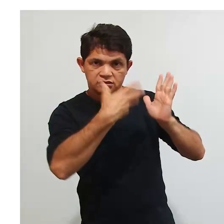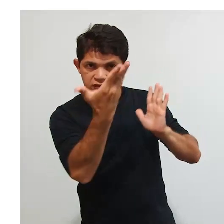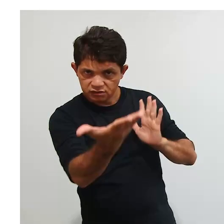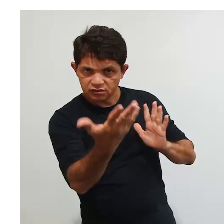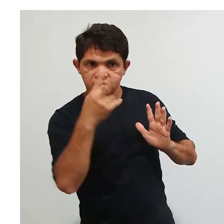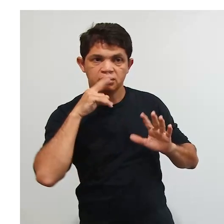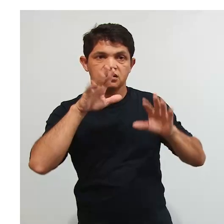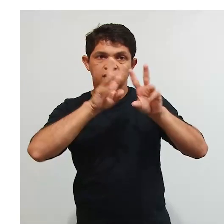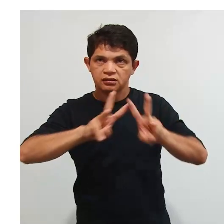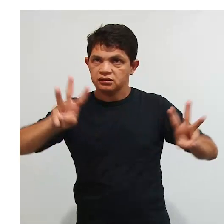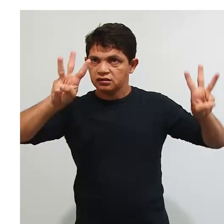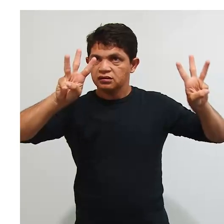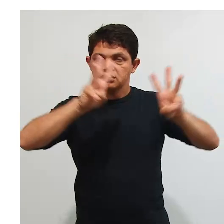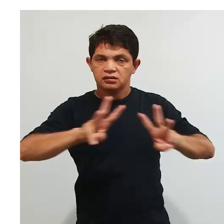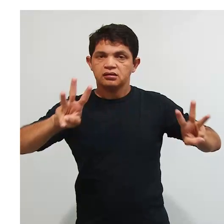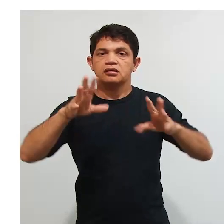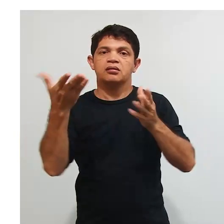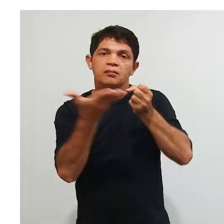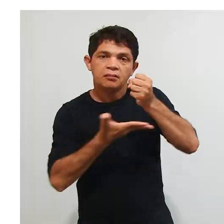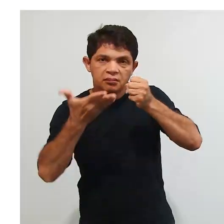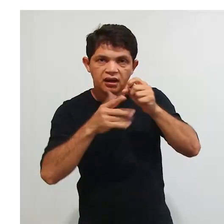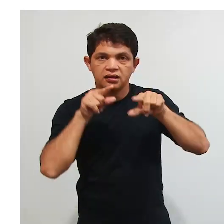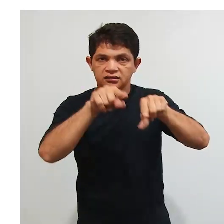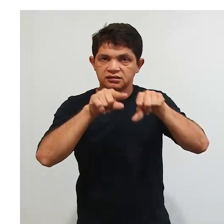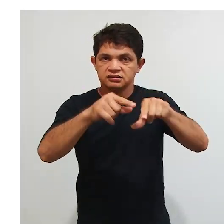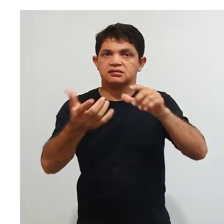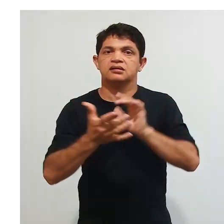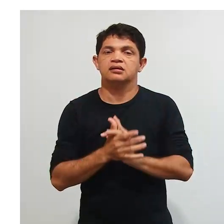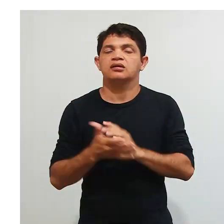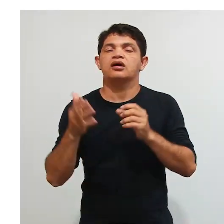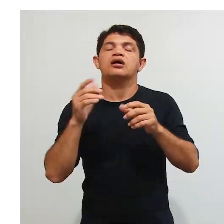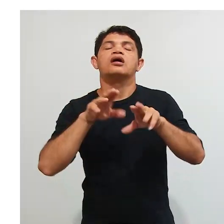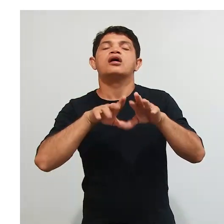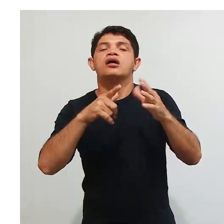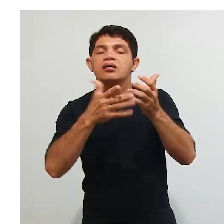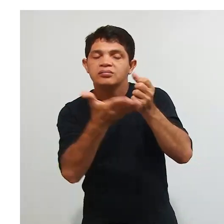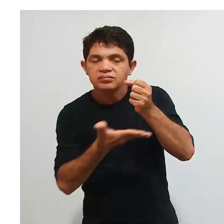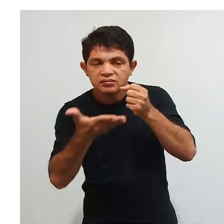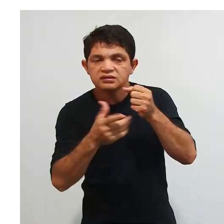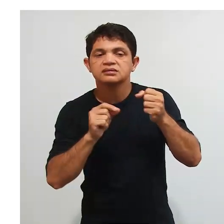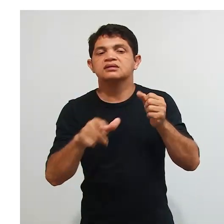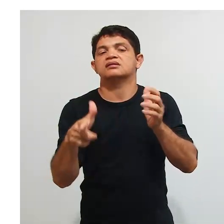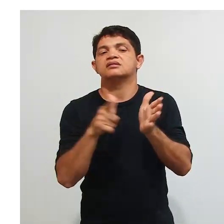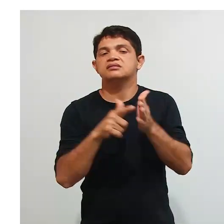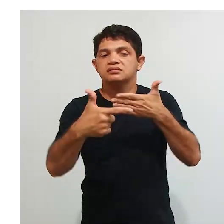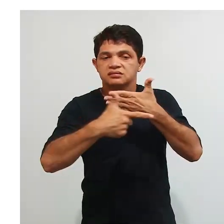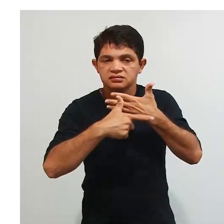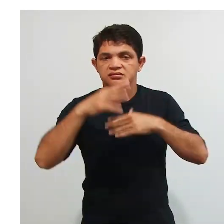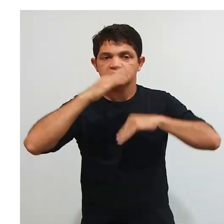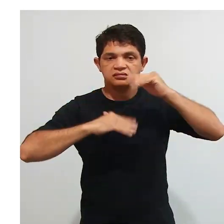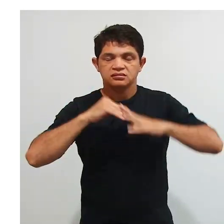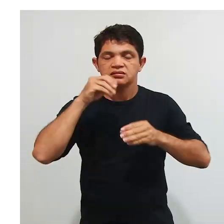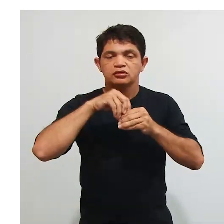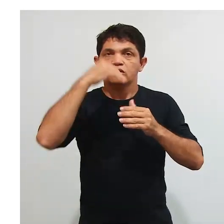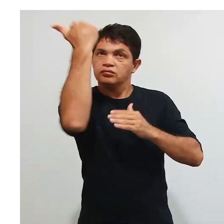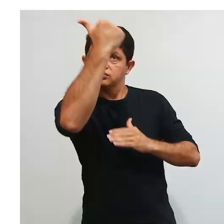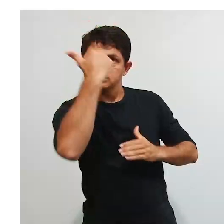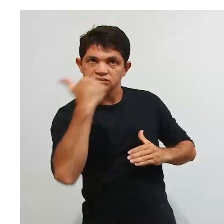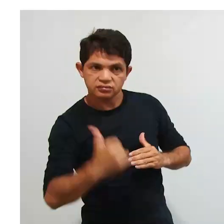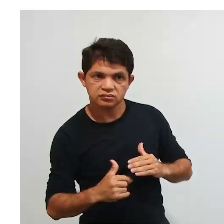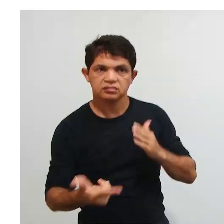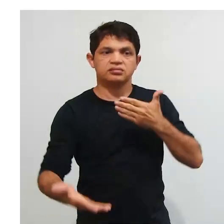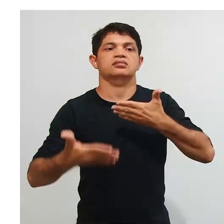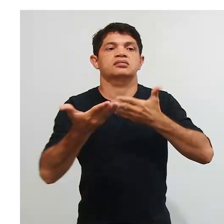Essas aqui são algumas das nossas leituras básicas, né? Como eu disse, o manual, né, de diagnóstico